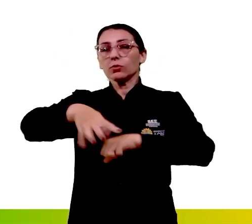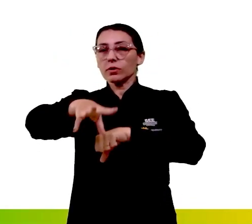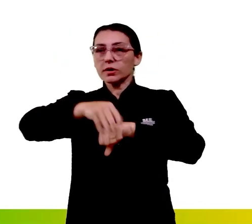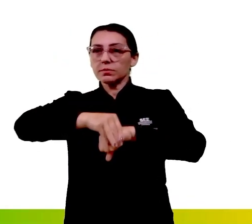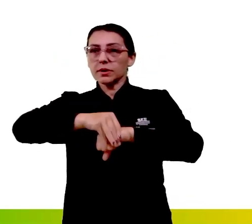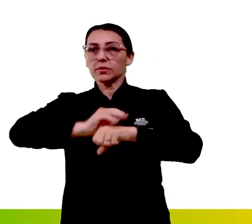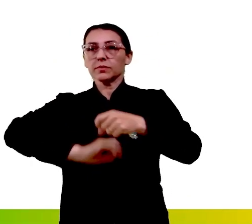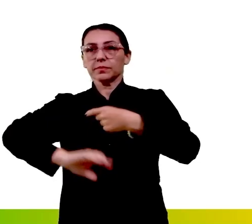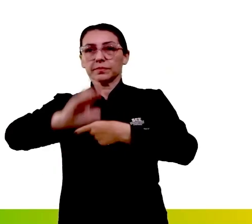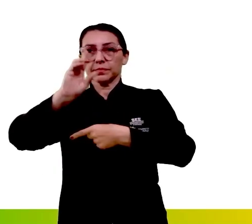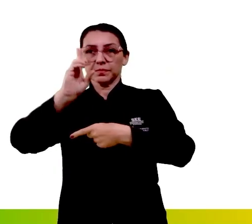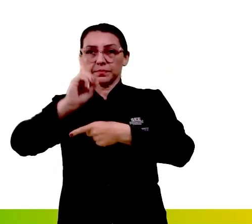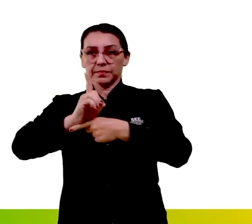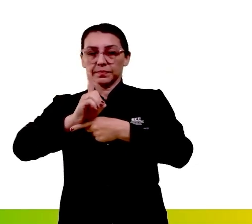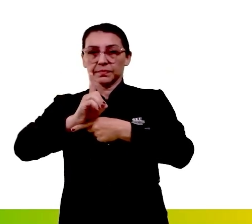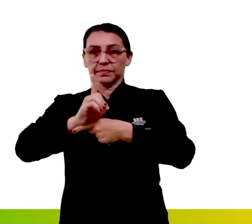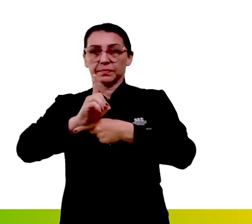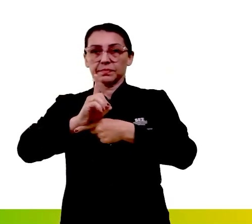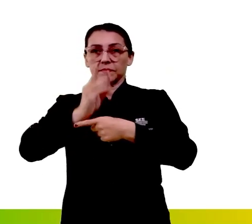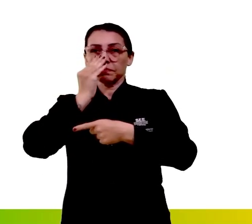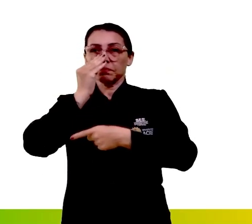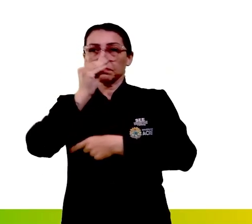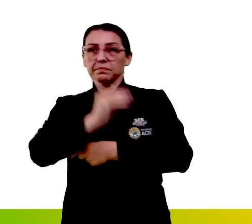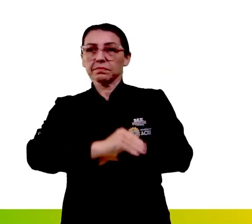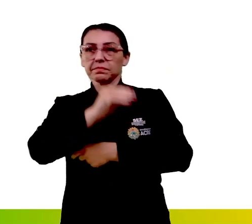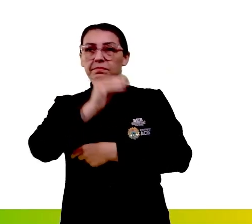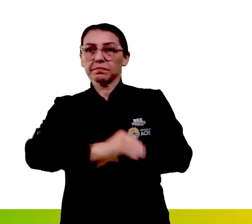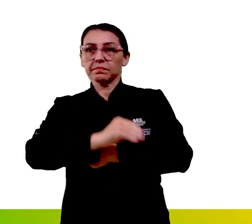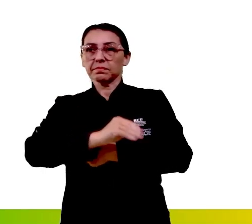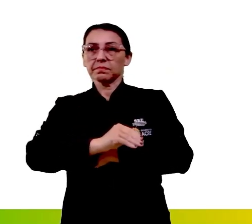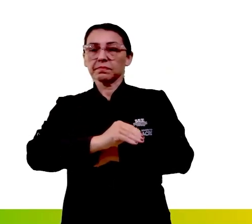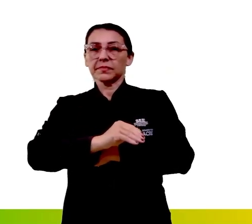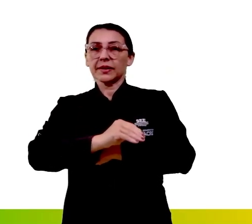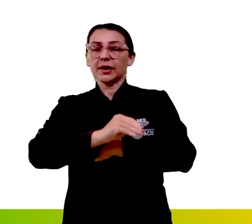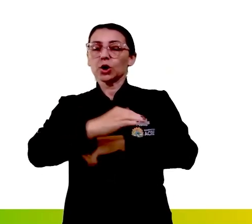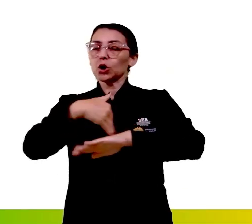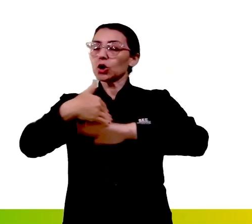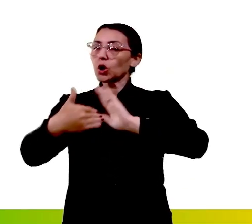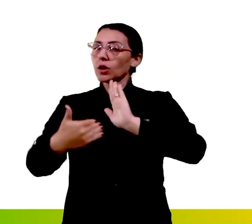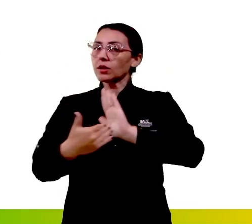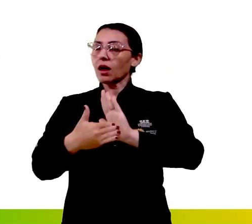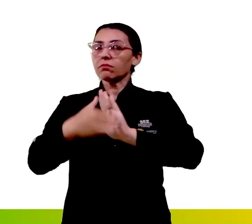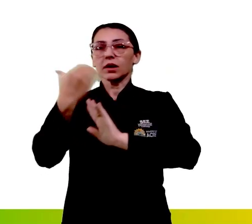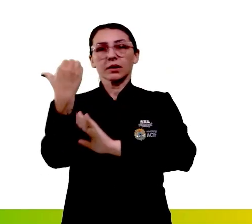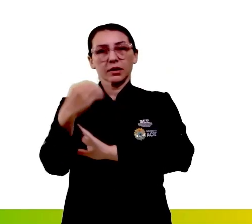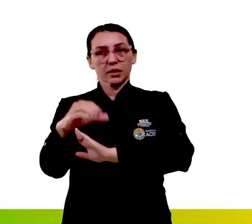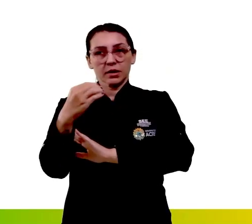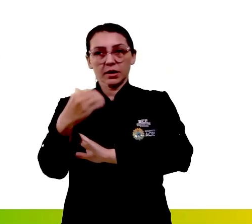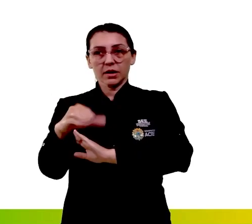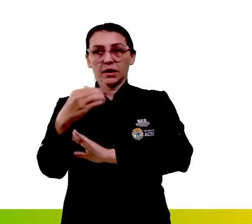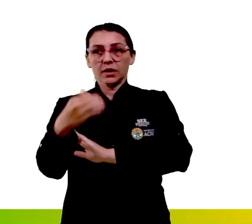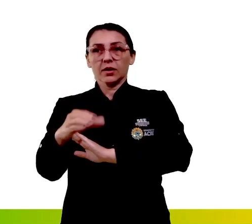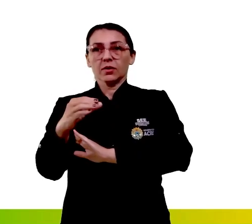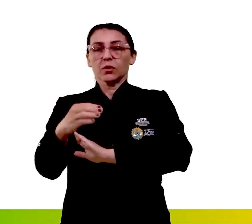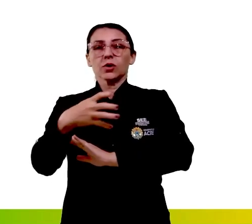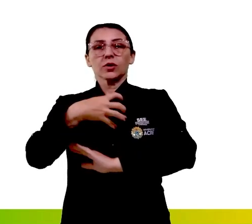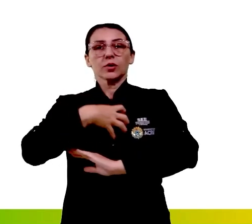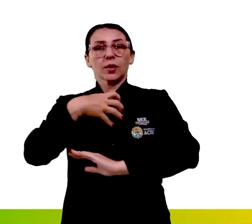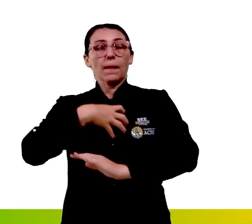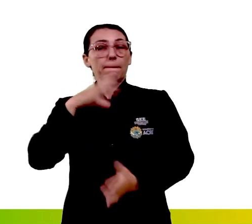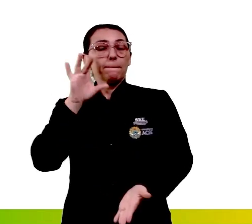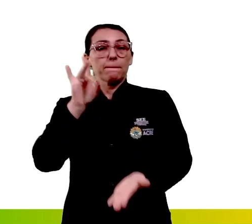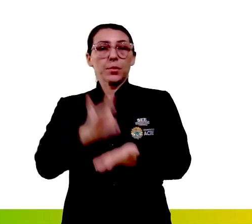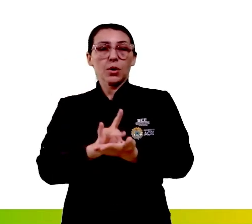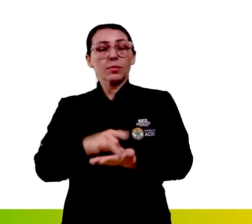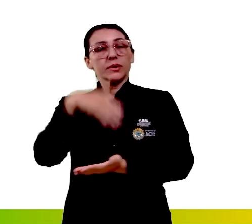conhecimento. Letra D. A rejeição completa da ciência como forma legítima